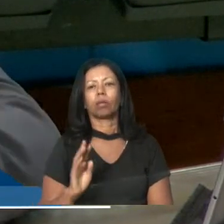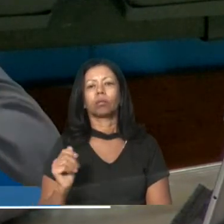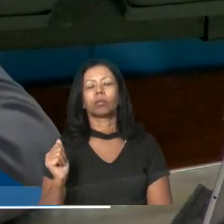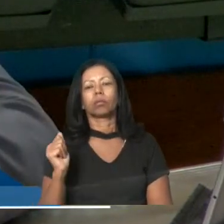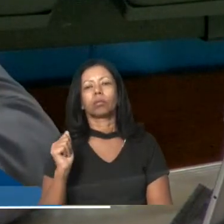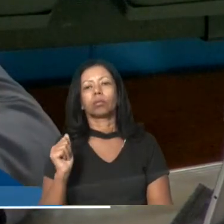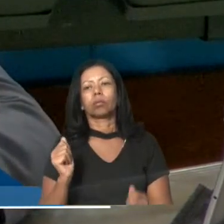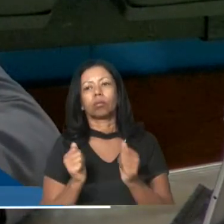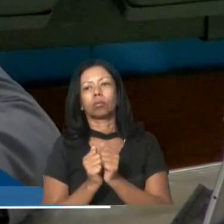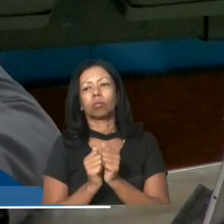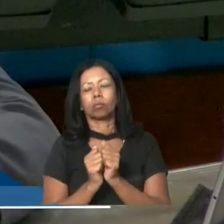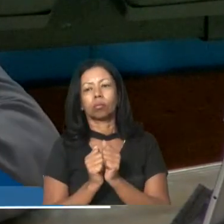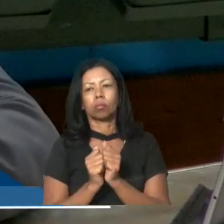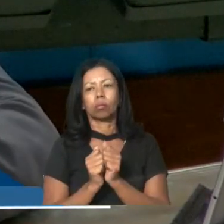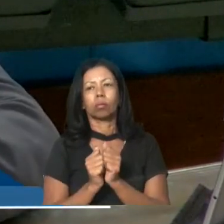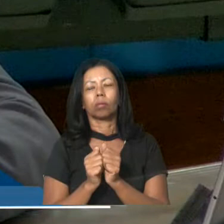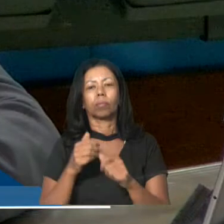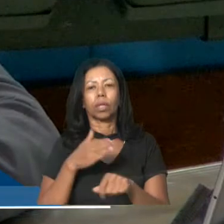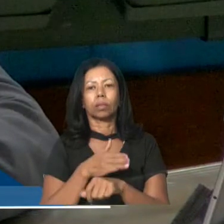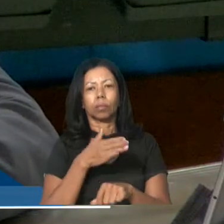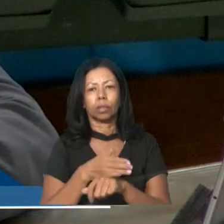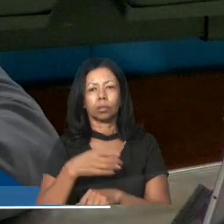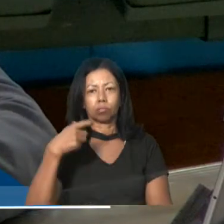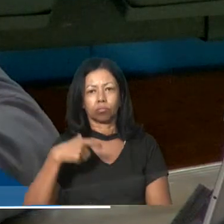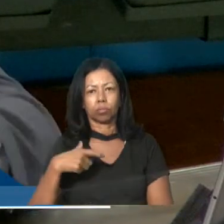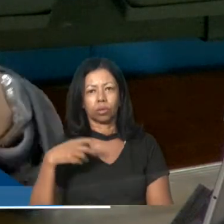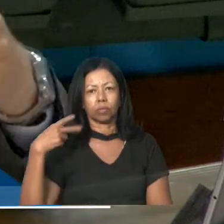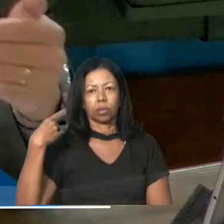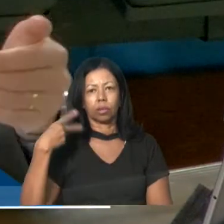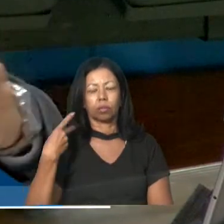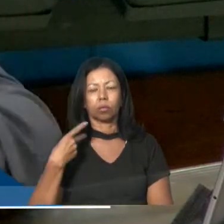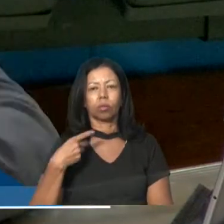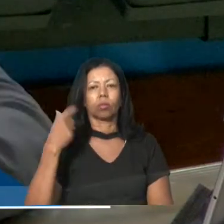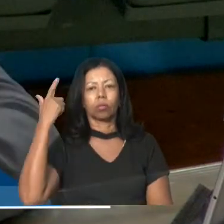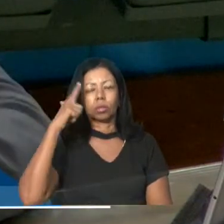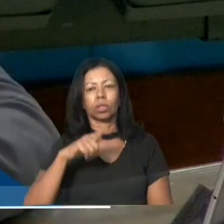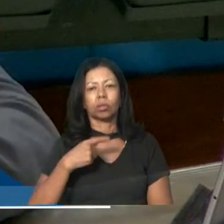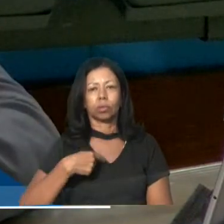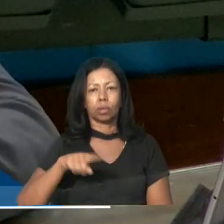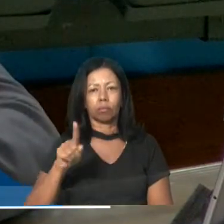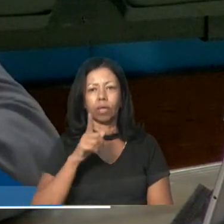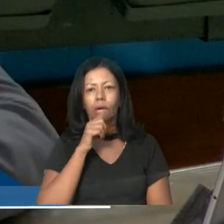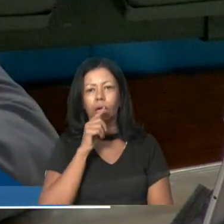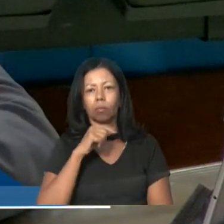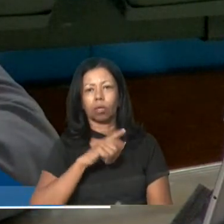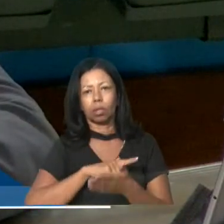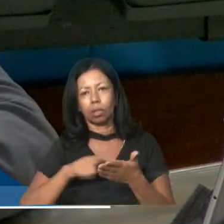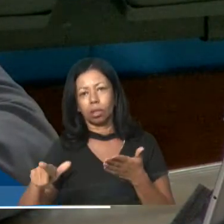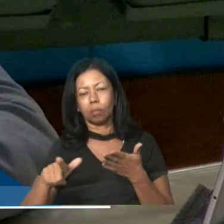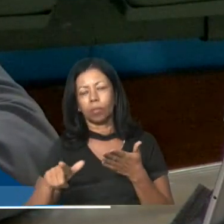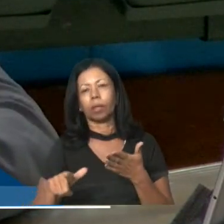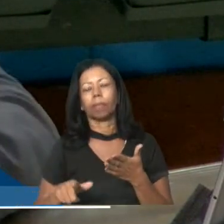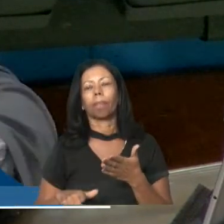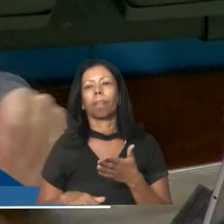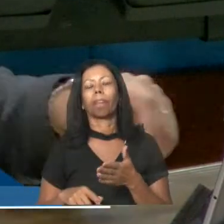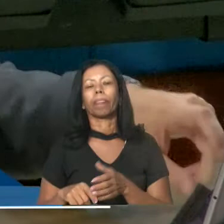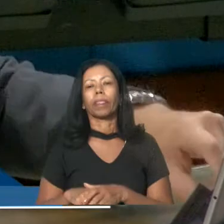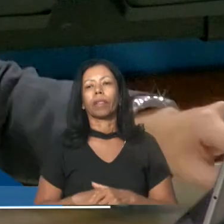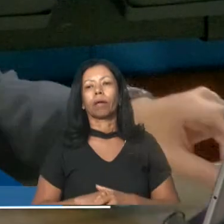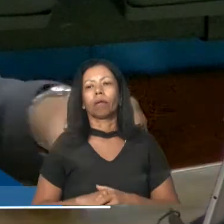intervenção, modéstia à parte, deste vereador, conseguimos levar o saneamento básico, destravar todas as questões